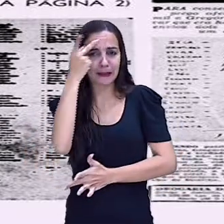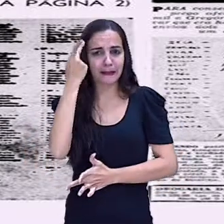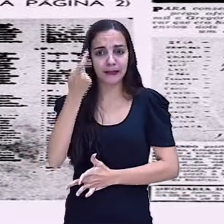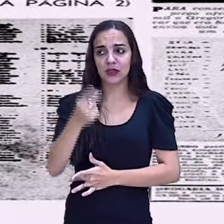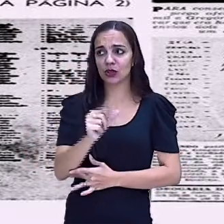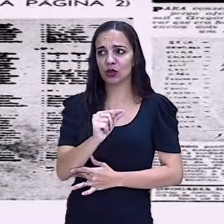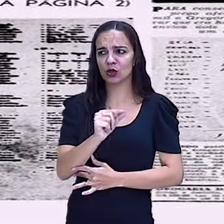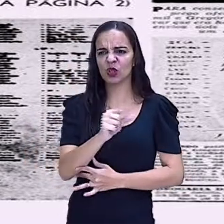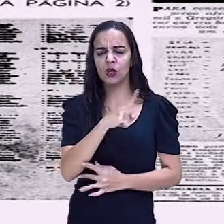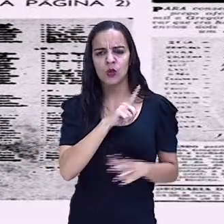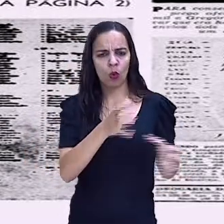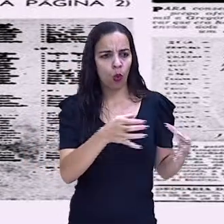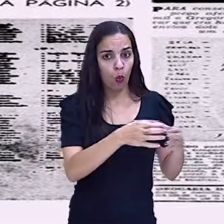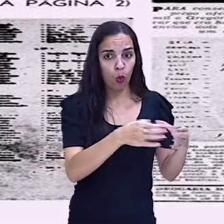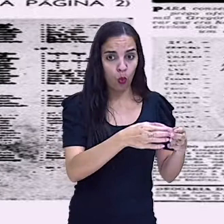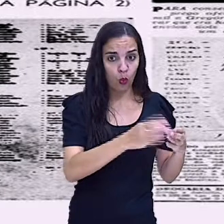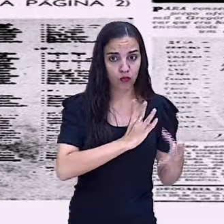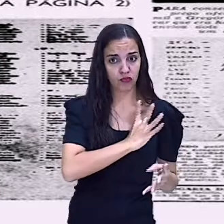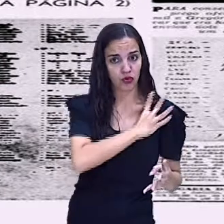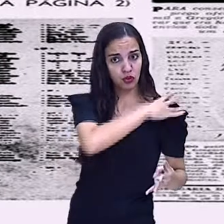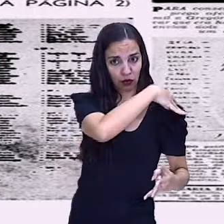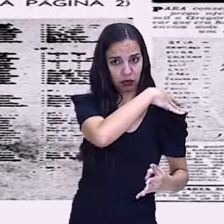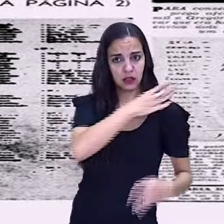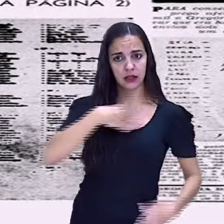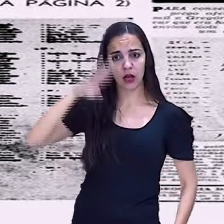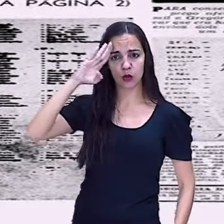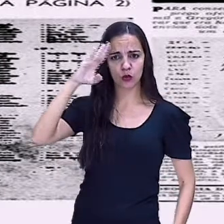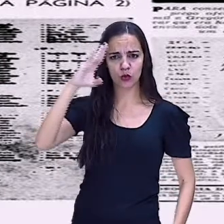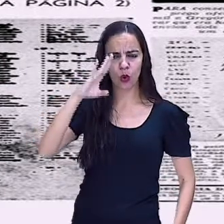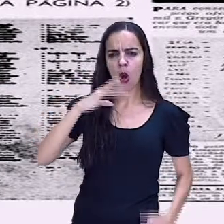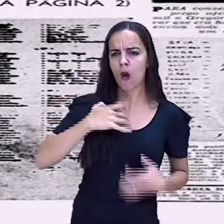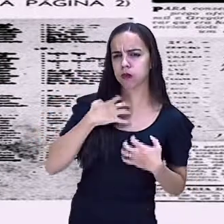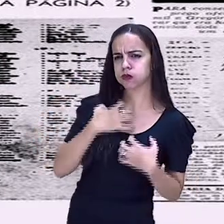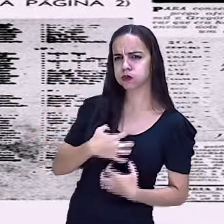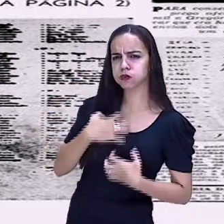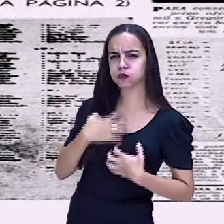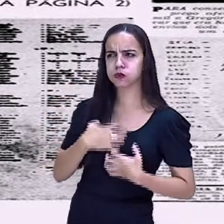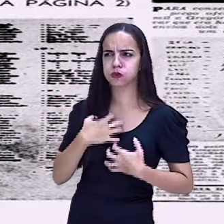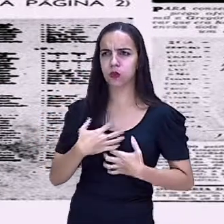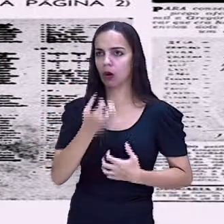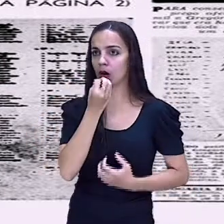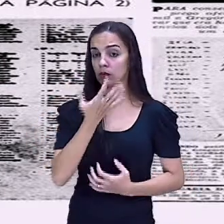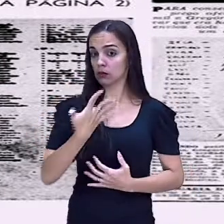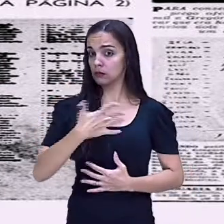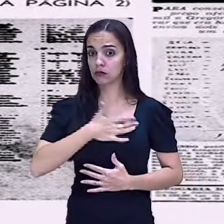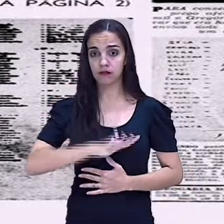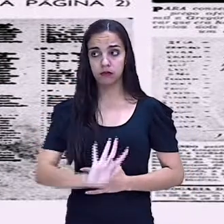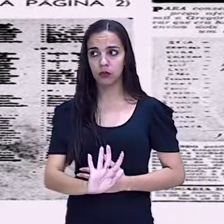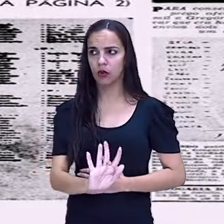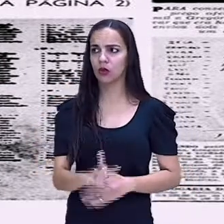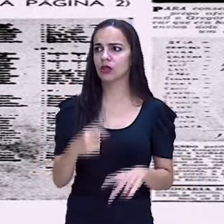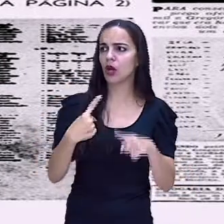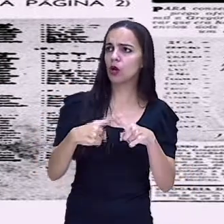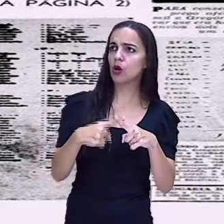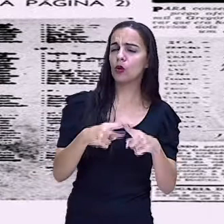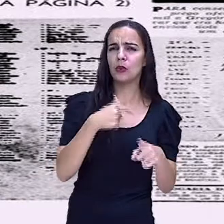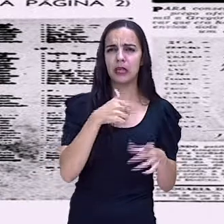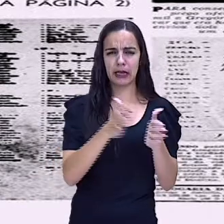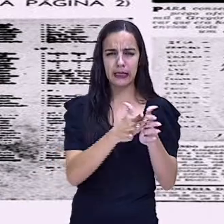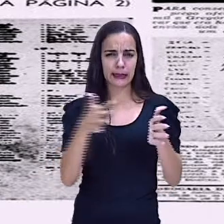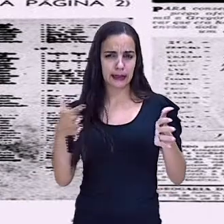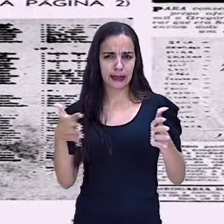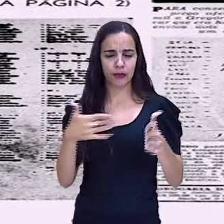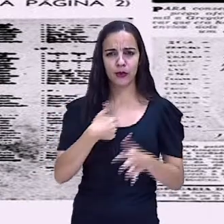elite brasileira e nos meios militares. Assim, na virada de 1944 para